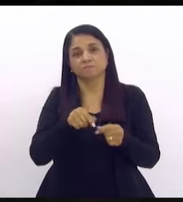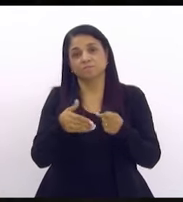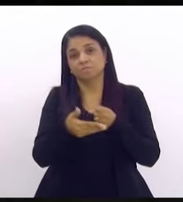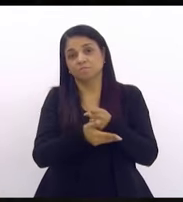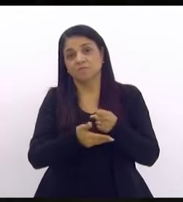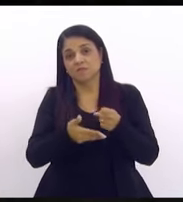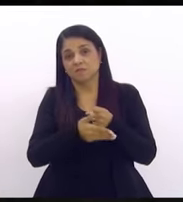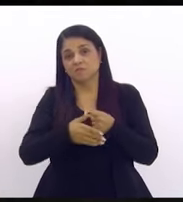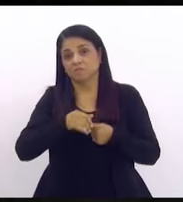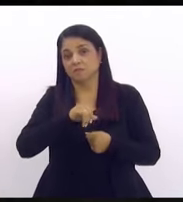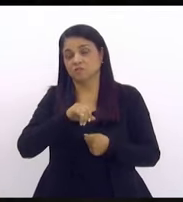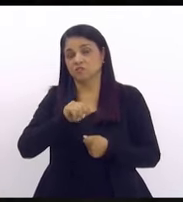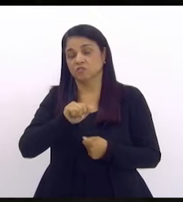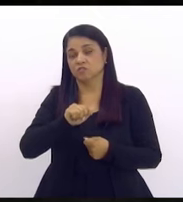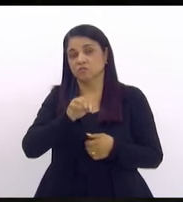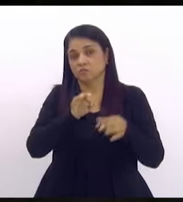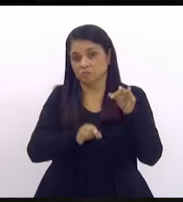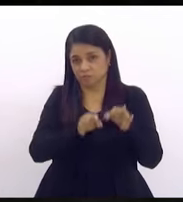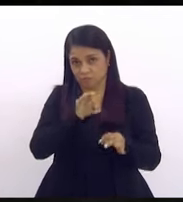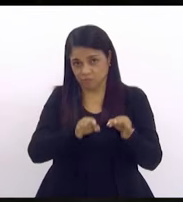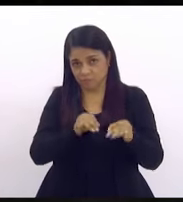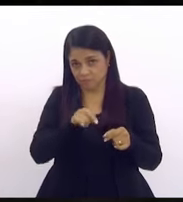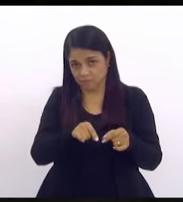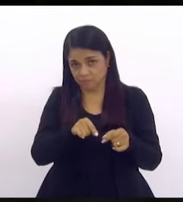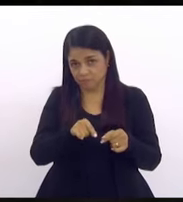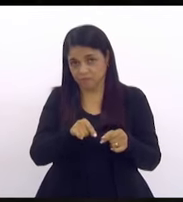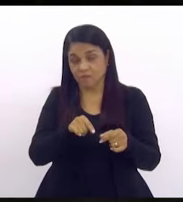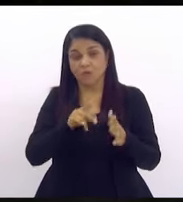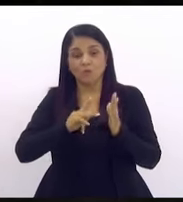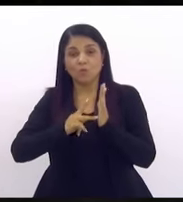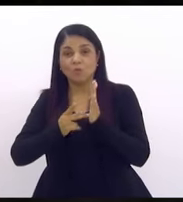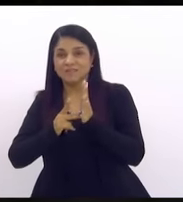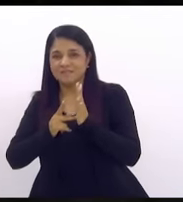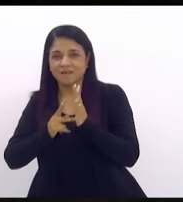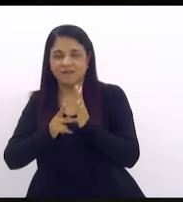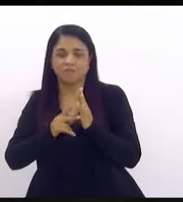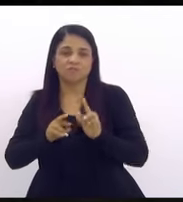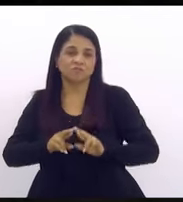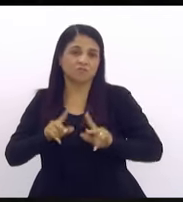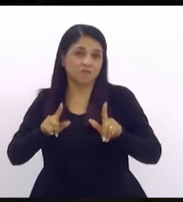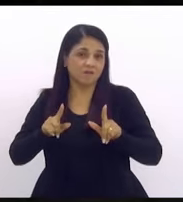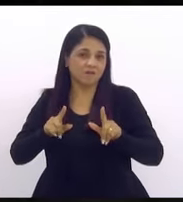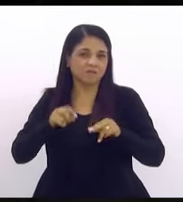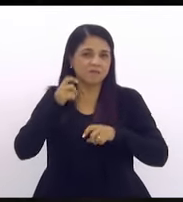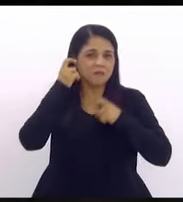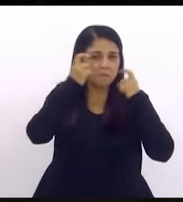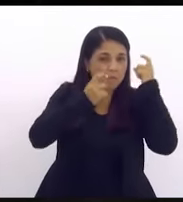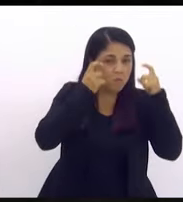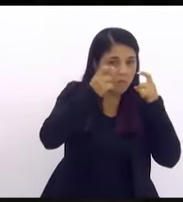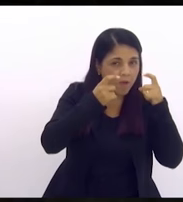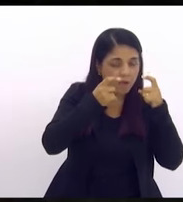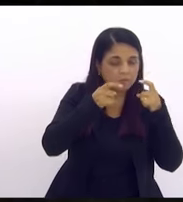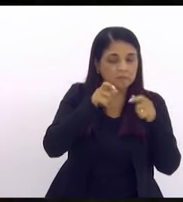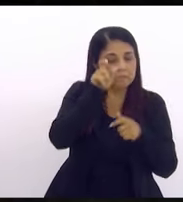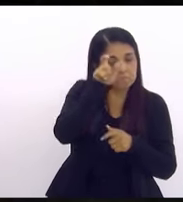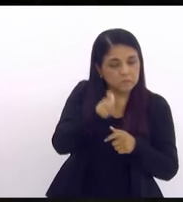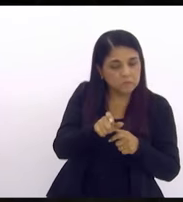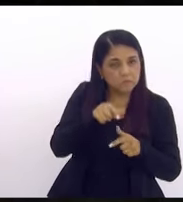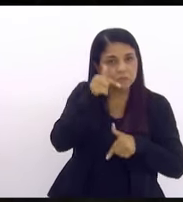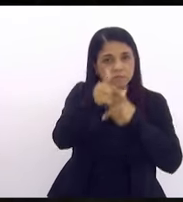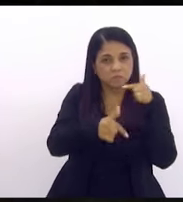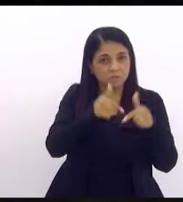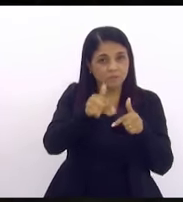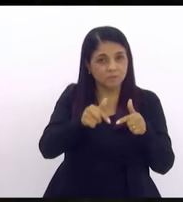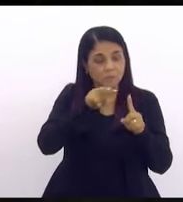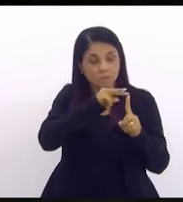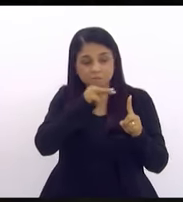os sindicatos sindicatos estão muito mais preocupados com quem está trabalhando e a perspectiva é diferente a perspectiva